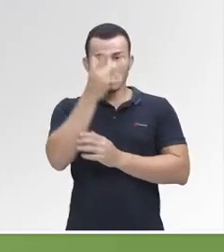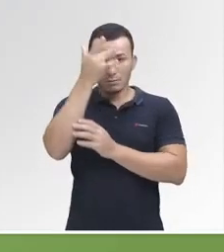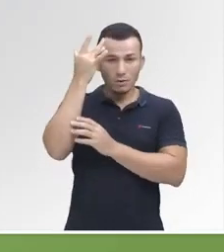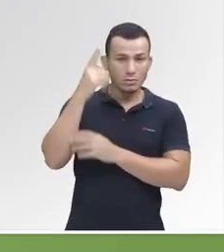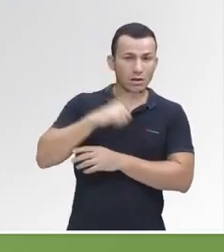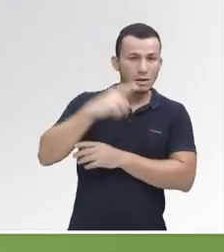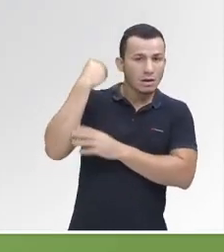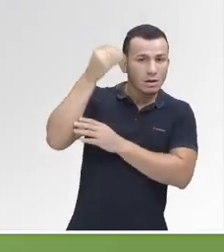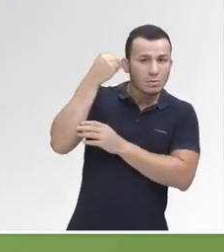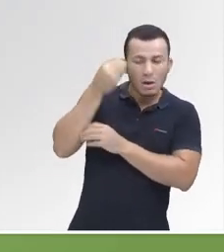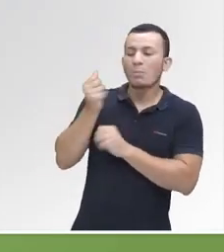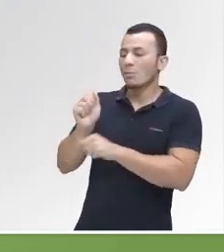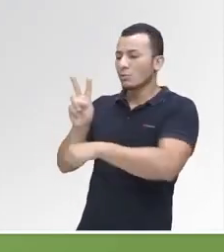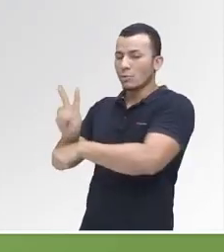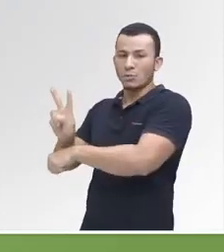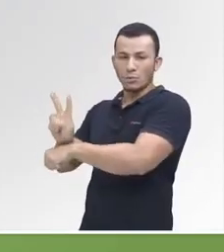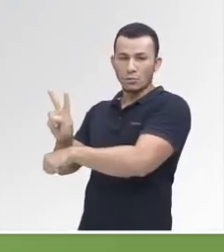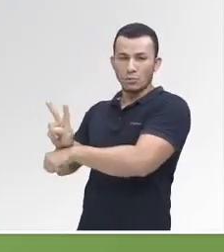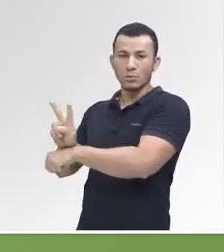mais próximas.